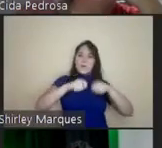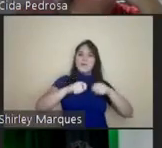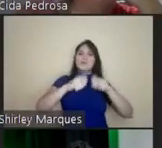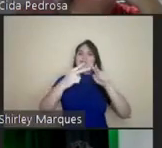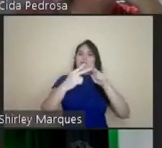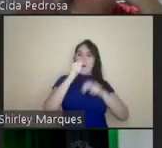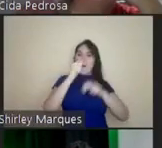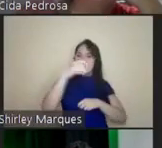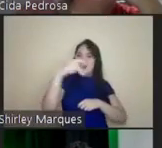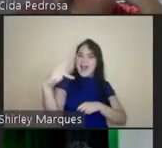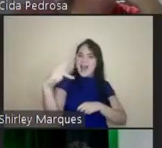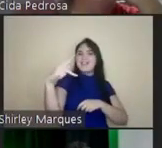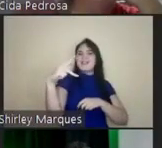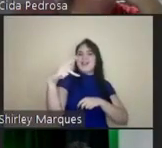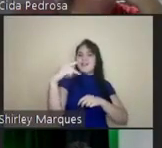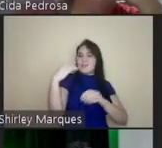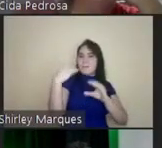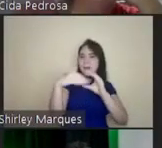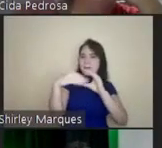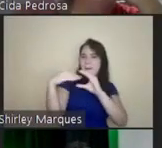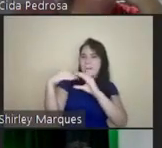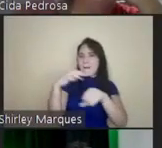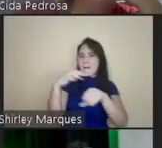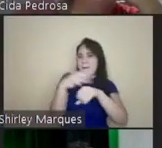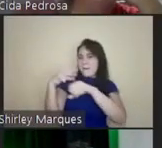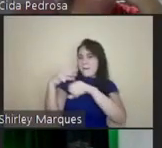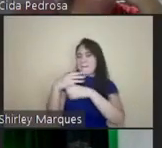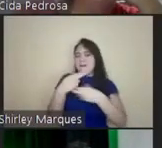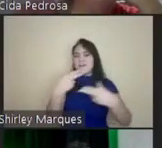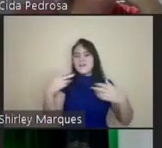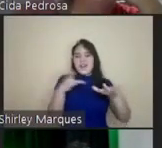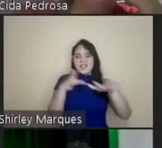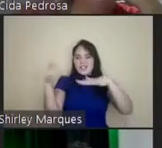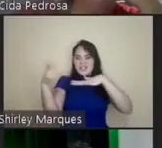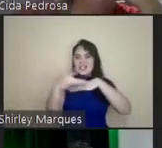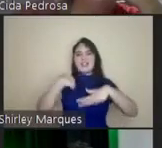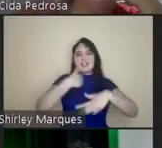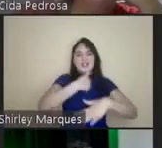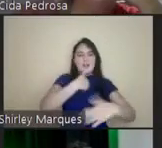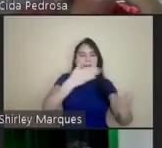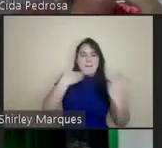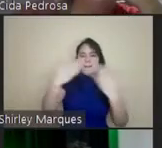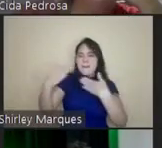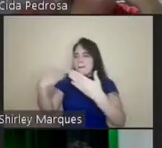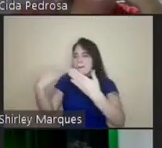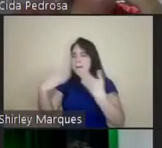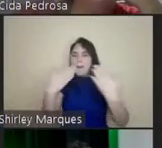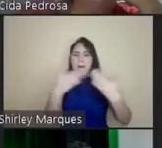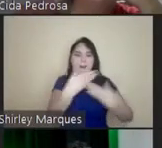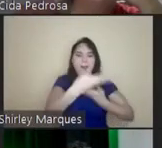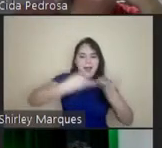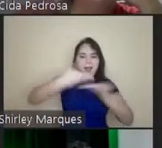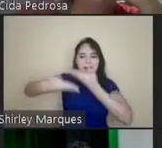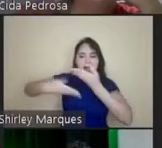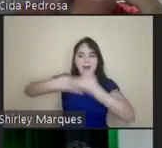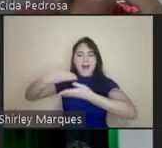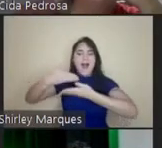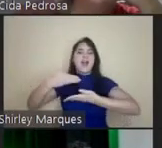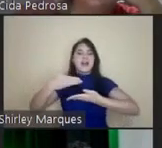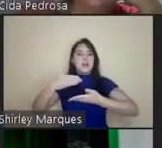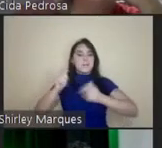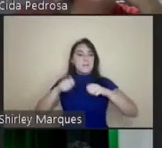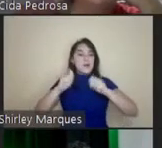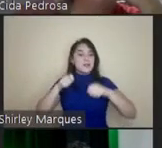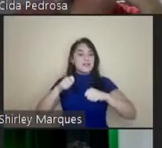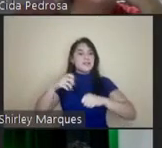aplicativos de messaging, as redes sociais, que a gente está sempre interagindo, né? E isso vem salvando um pouco dessas